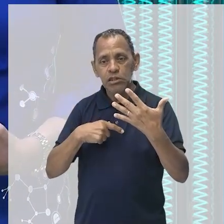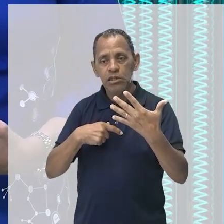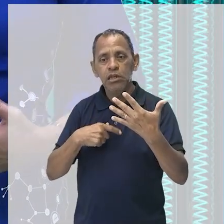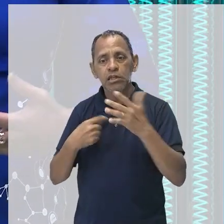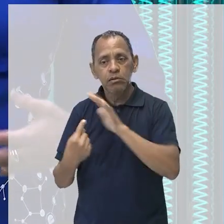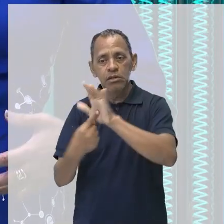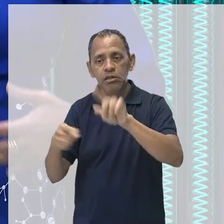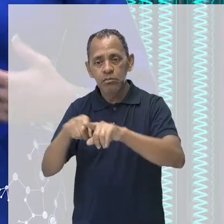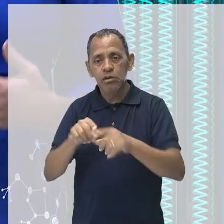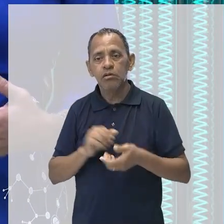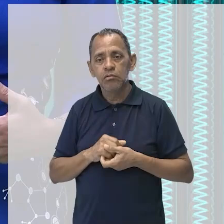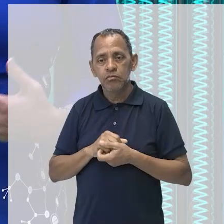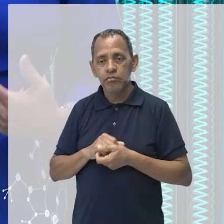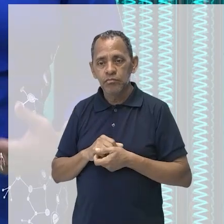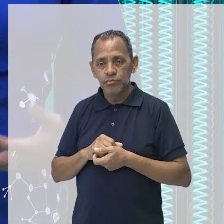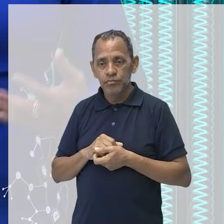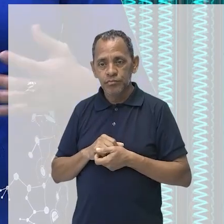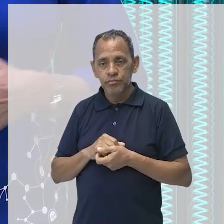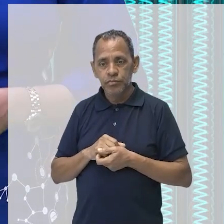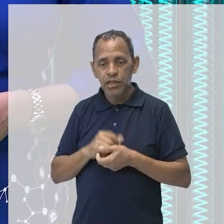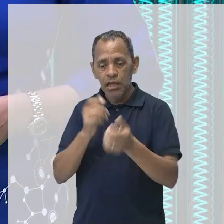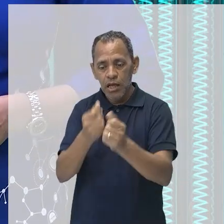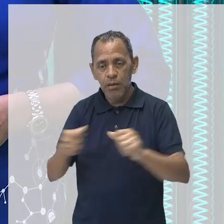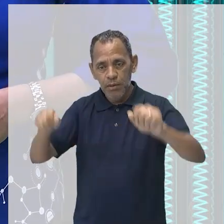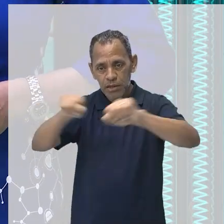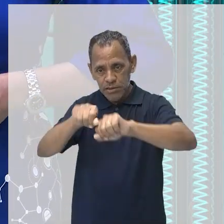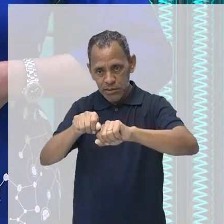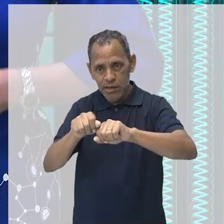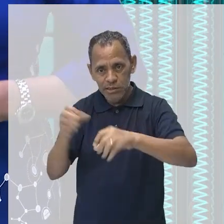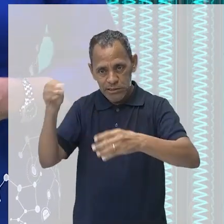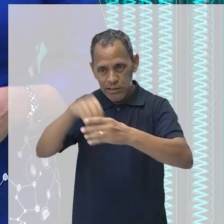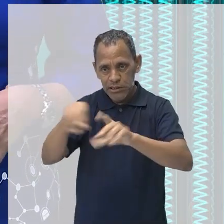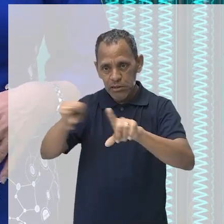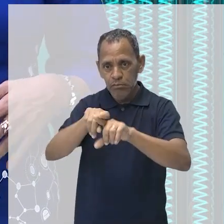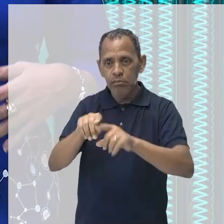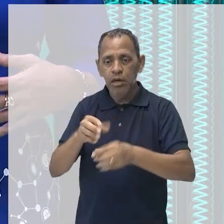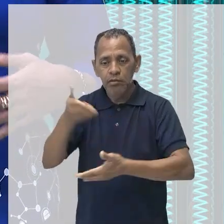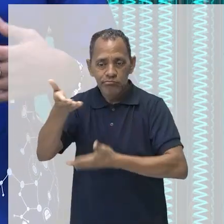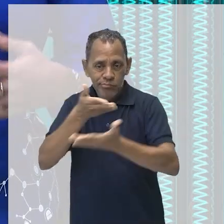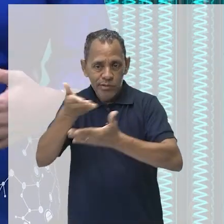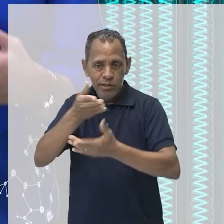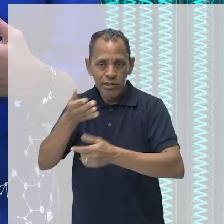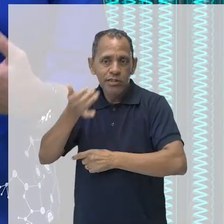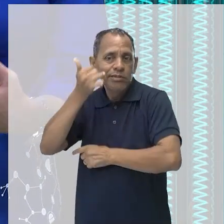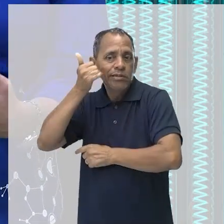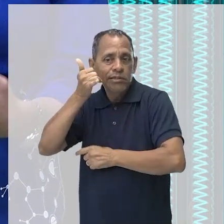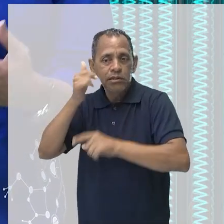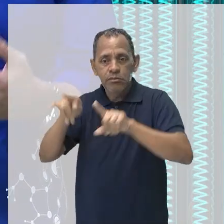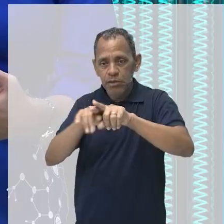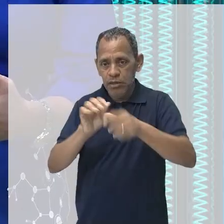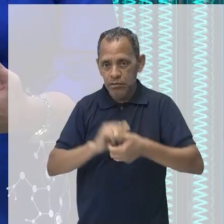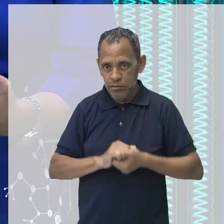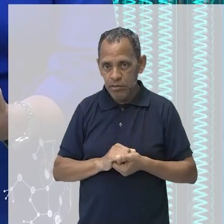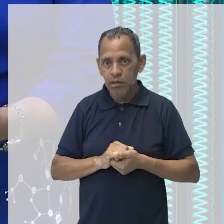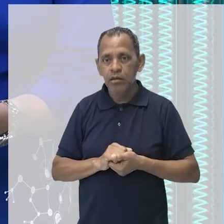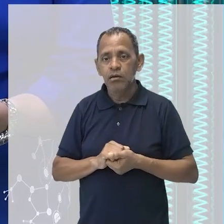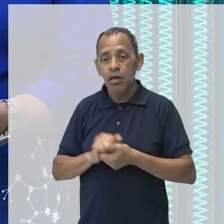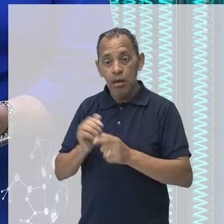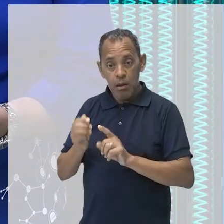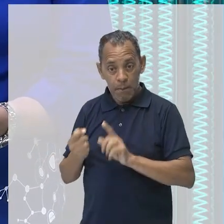a harmonia e o ritmo se tornem parte integrantes da narrativa. Então, o espetáculo, vocês sabem que tem